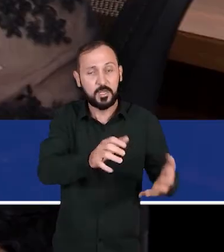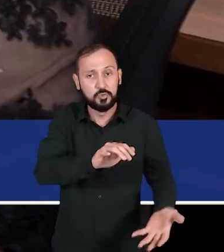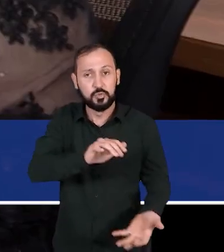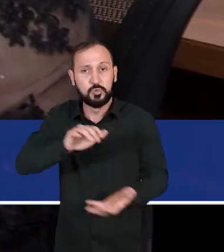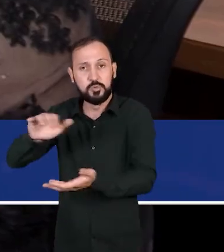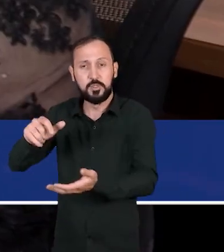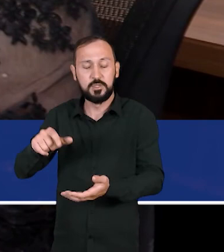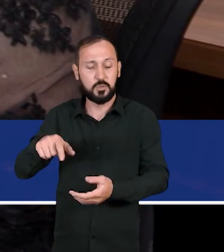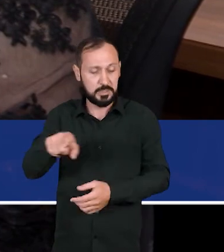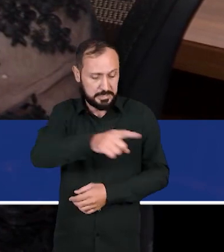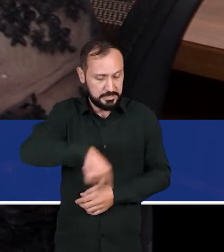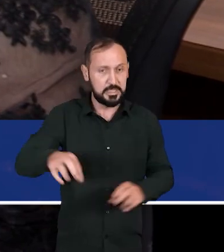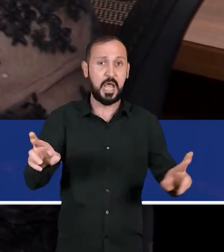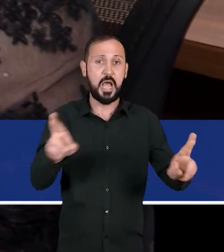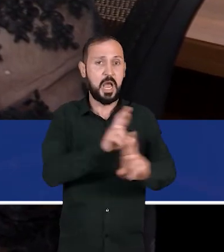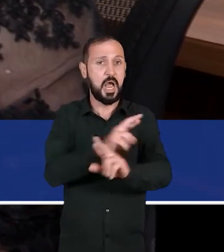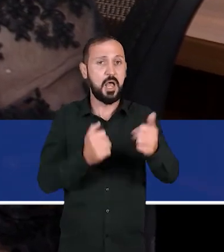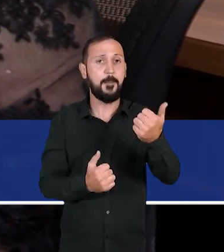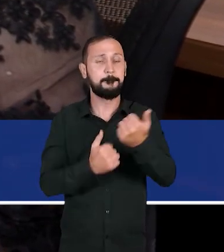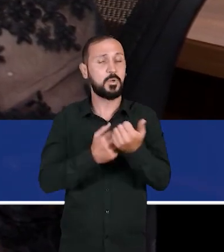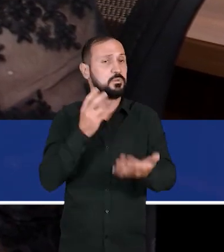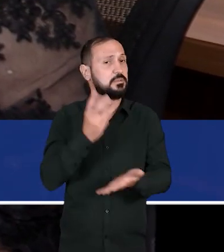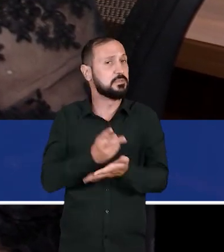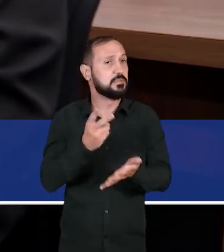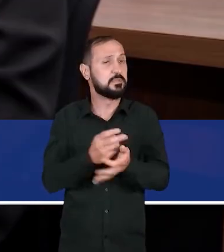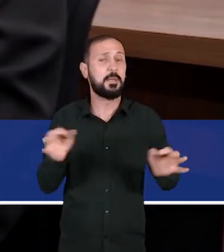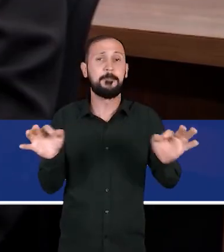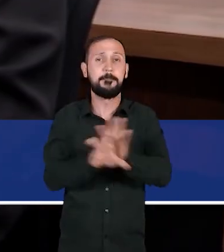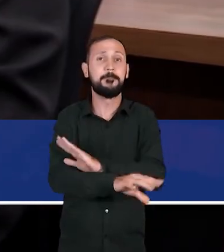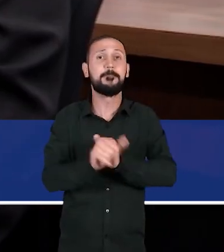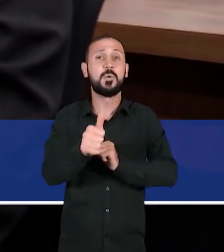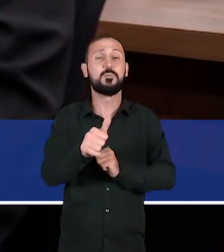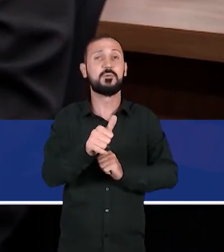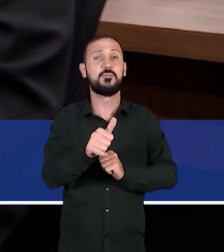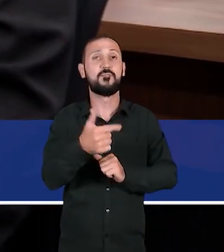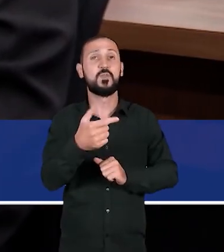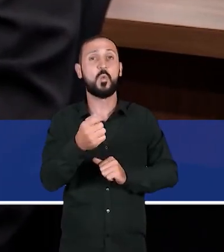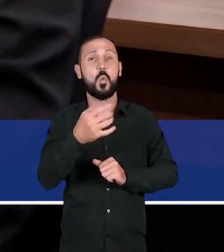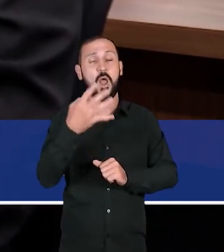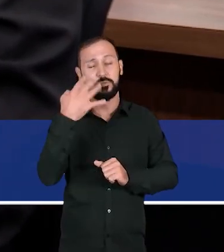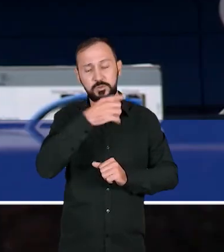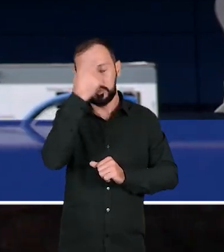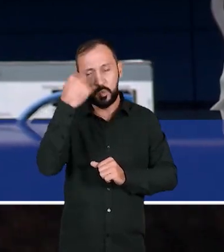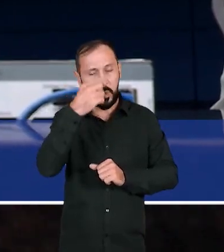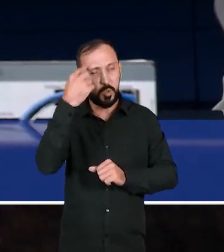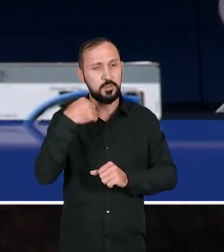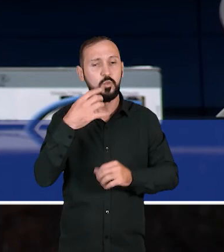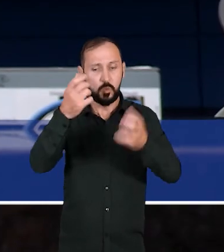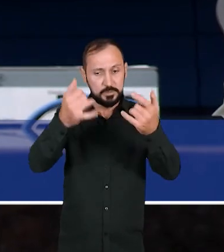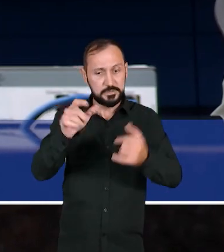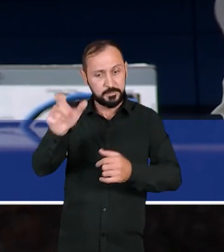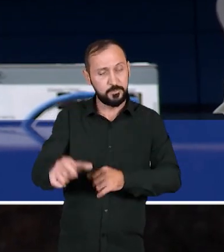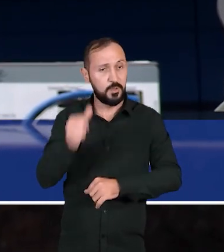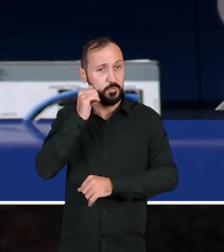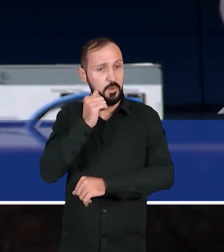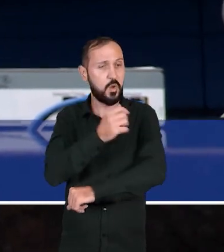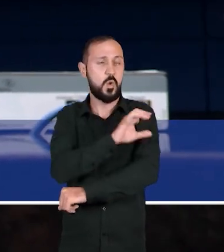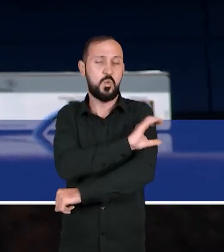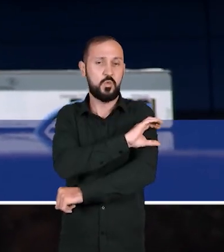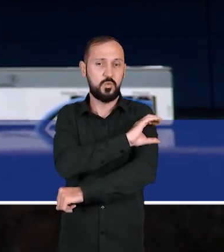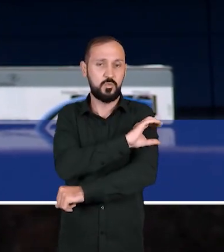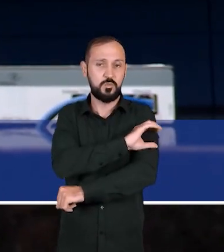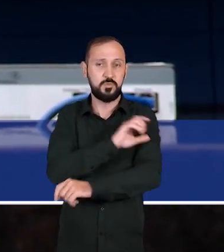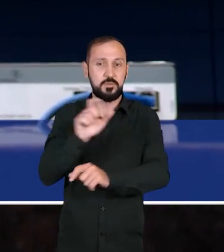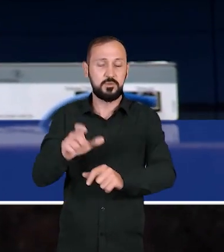órgãos. Essa rede de apoio está sempre preparada 24 horas por dia, como conta a coordenadora da